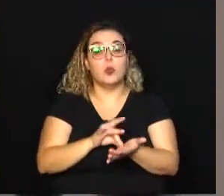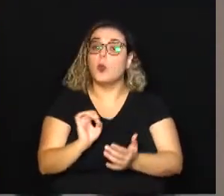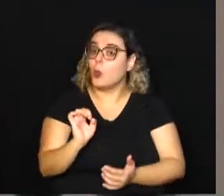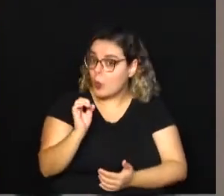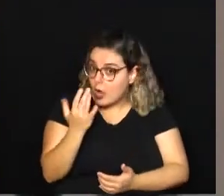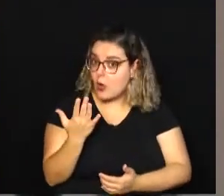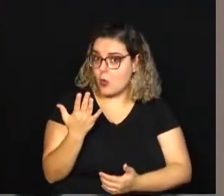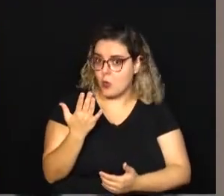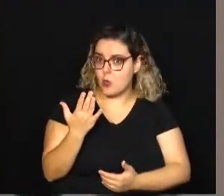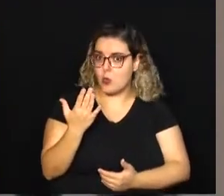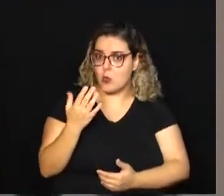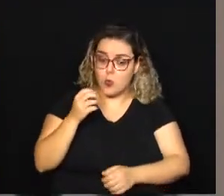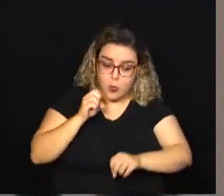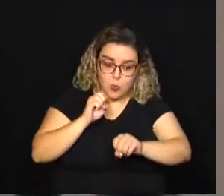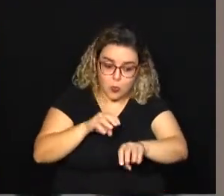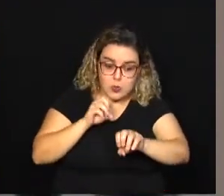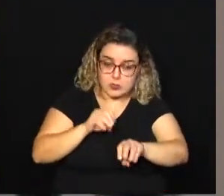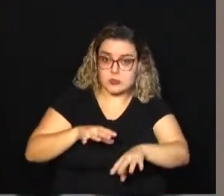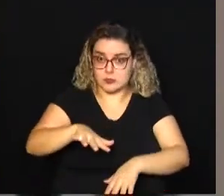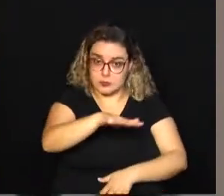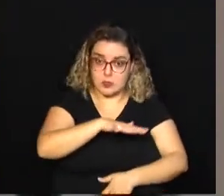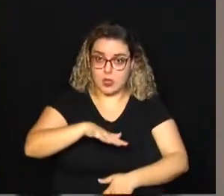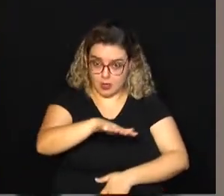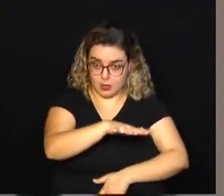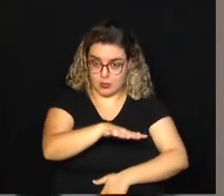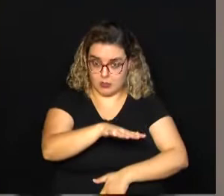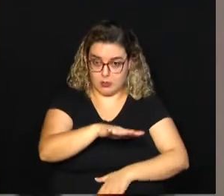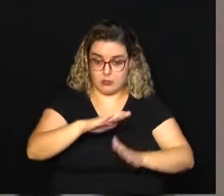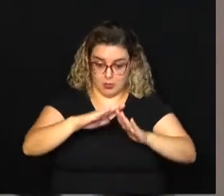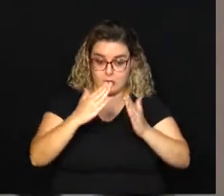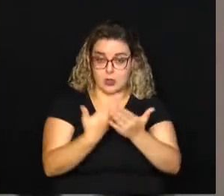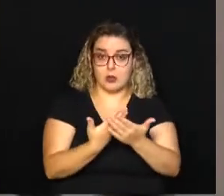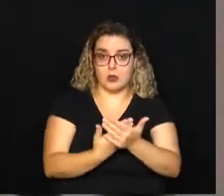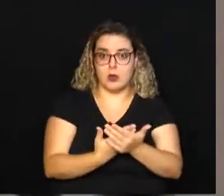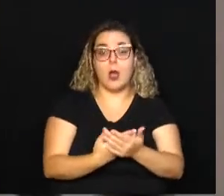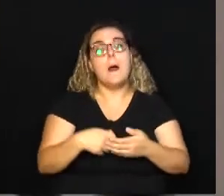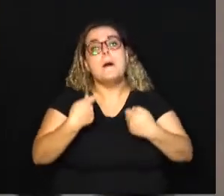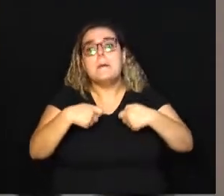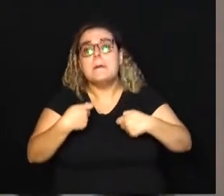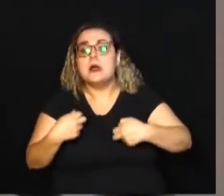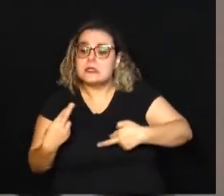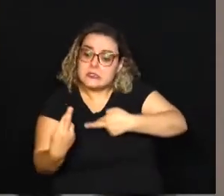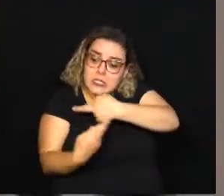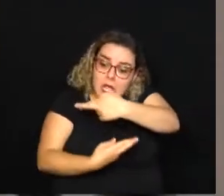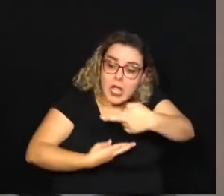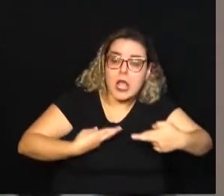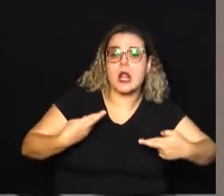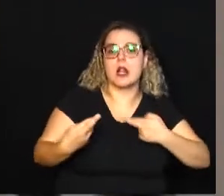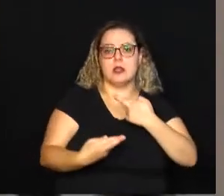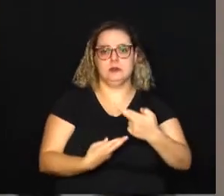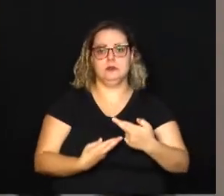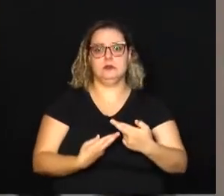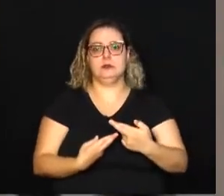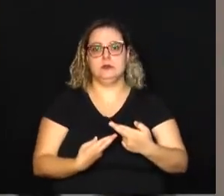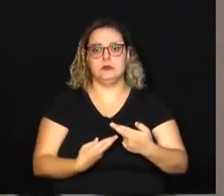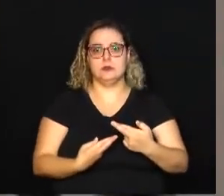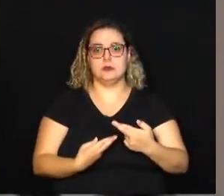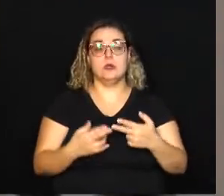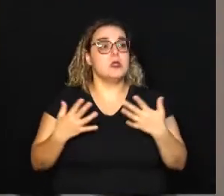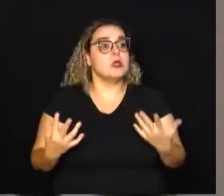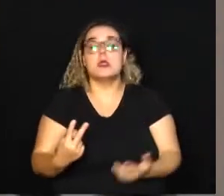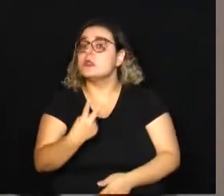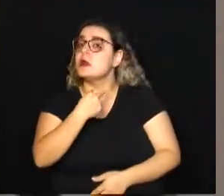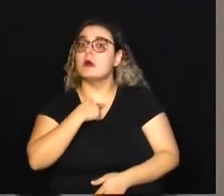funcione o ensino na escola, eles têm que se relacionar, e esse relacionamento ele não